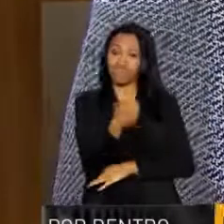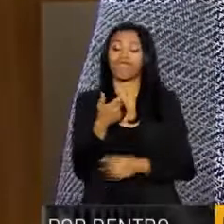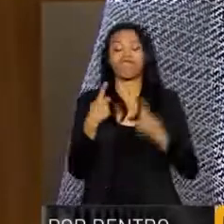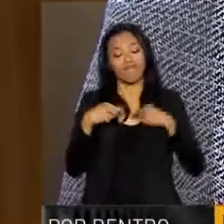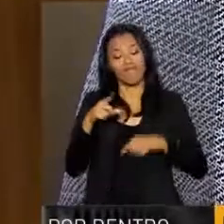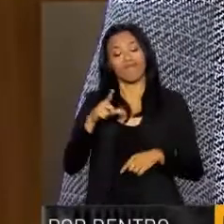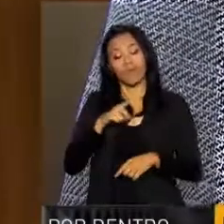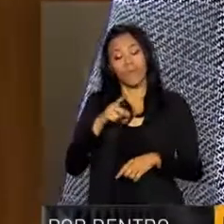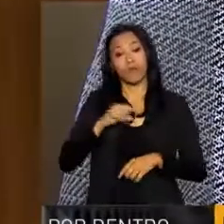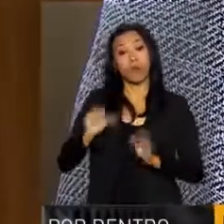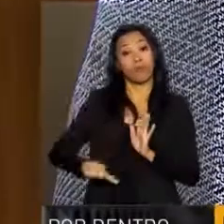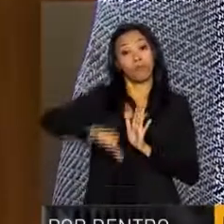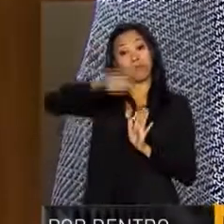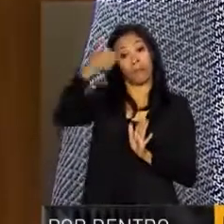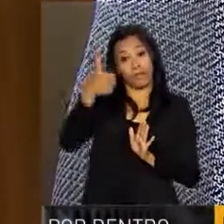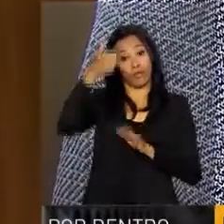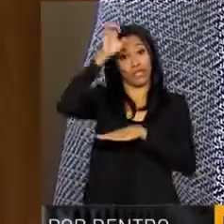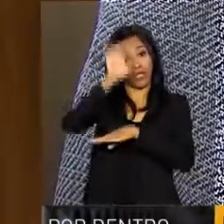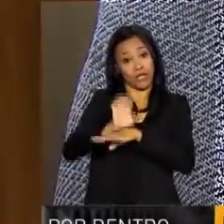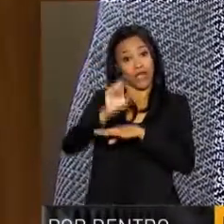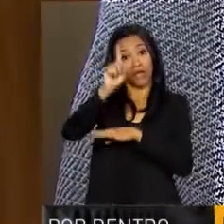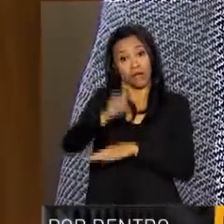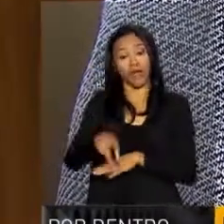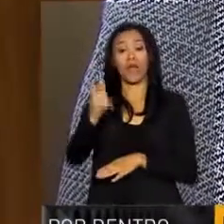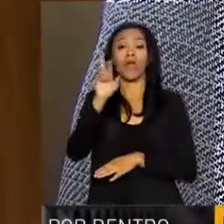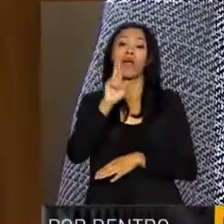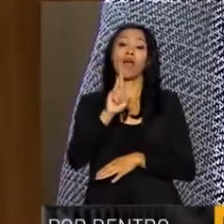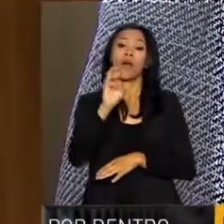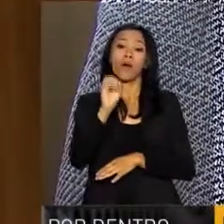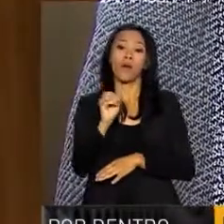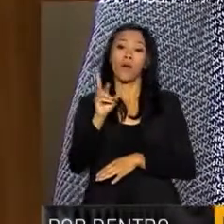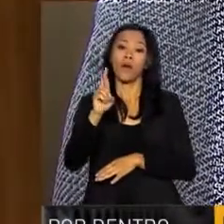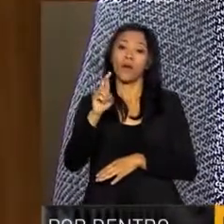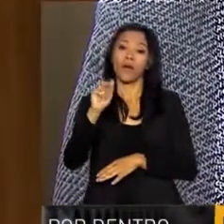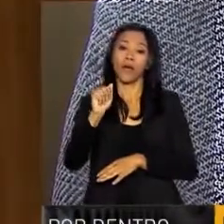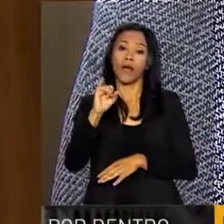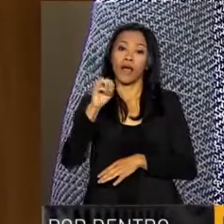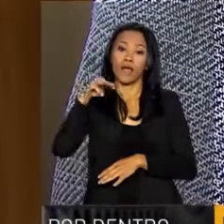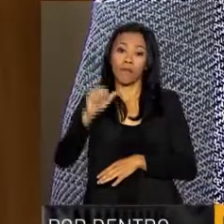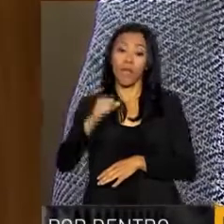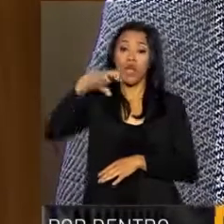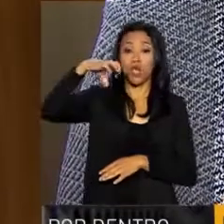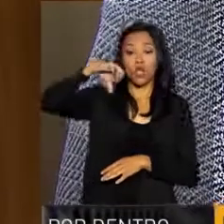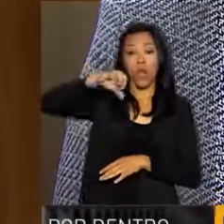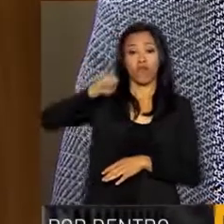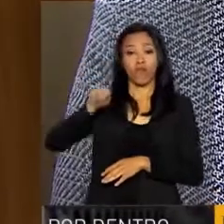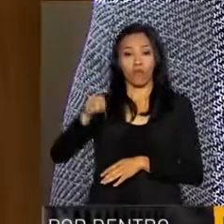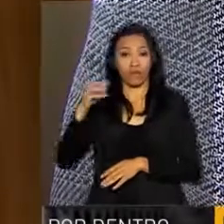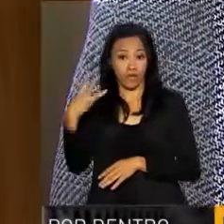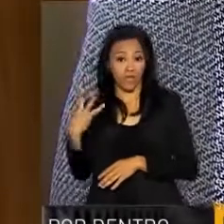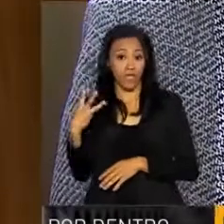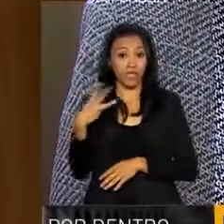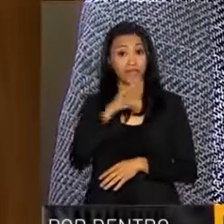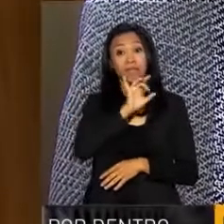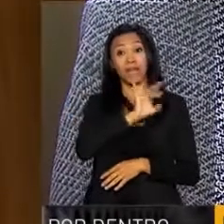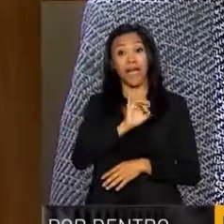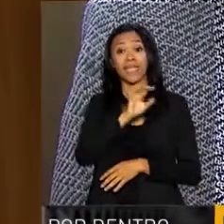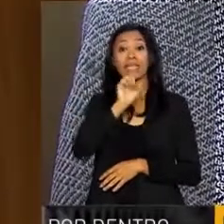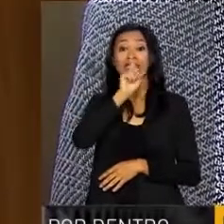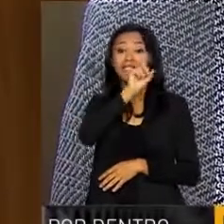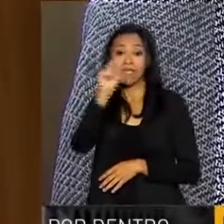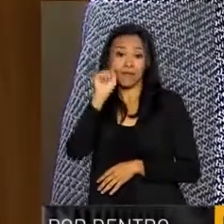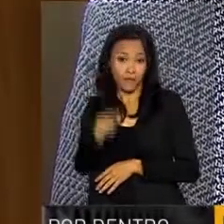o primeiro estado de roraima está no roraima com 9.3 é para cada 100 mil mulheres está e